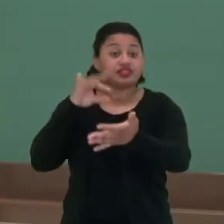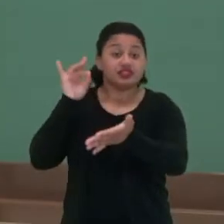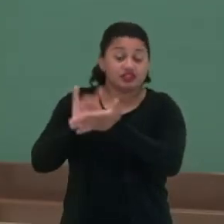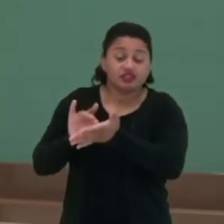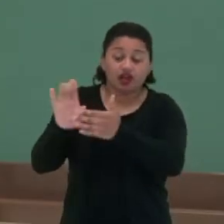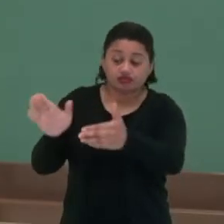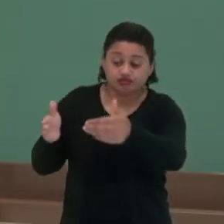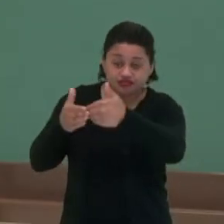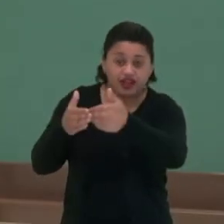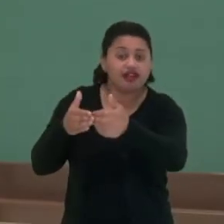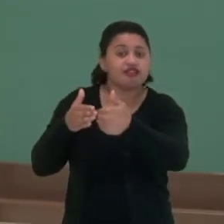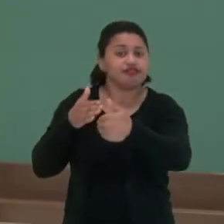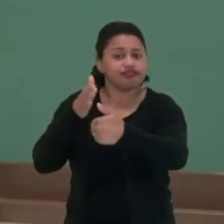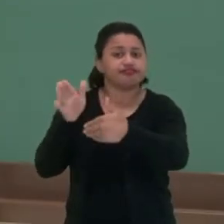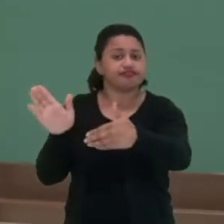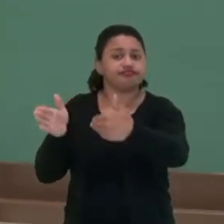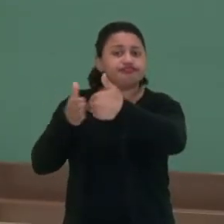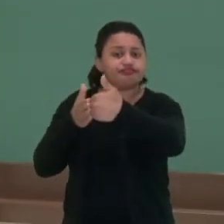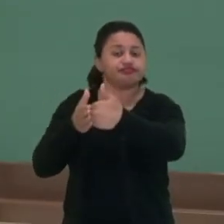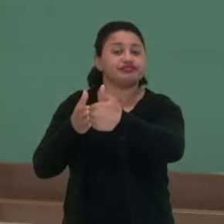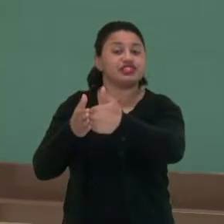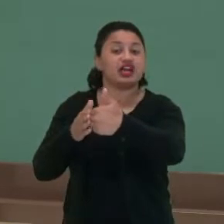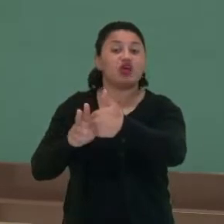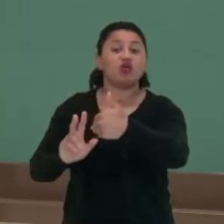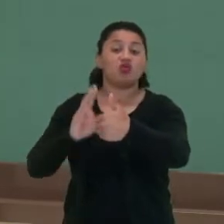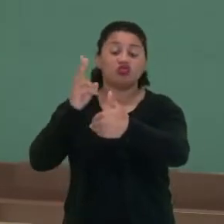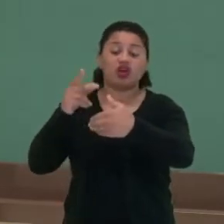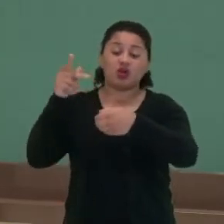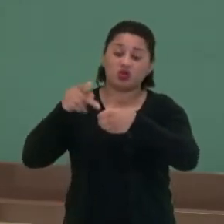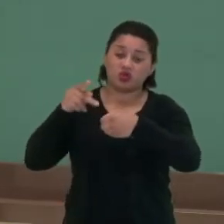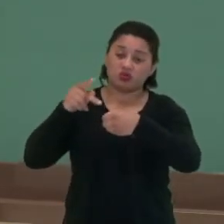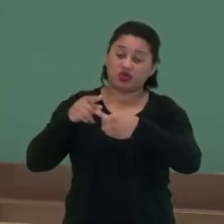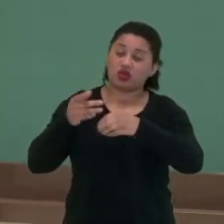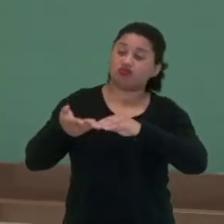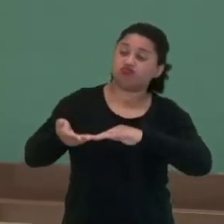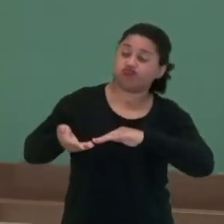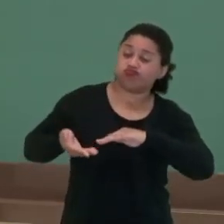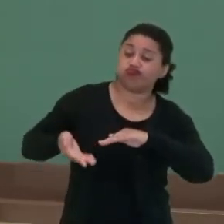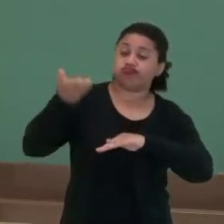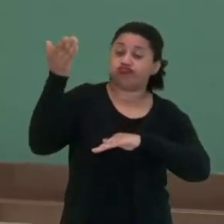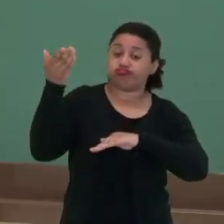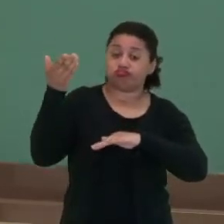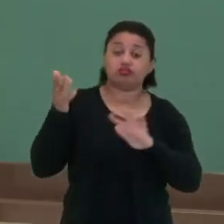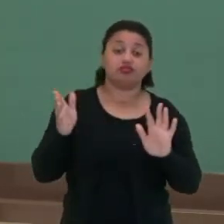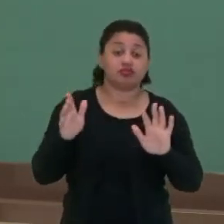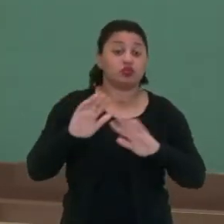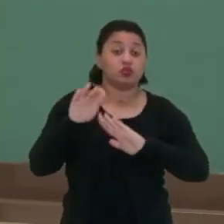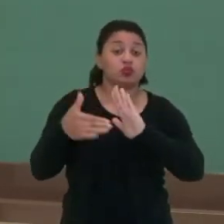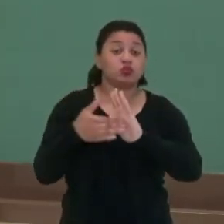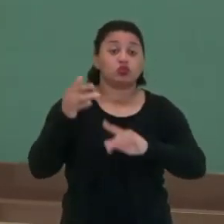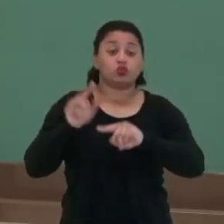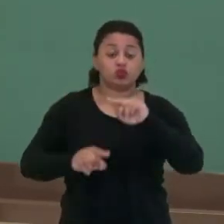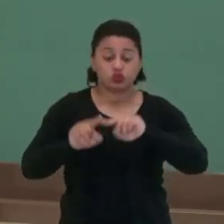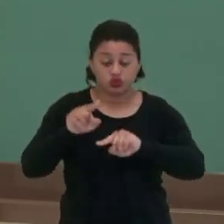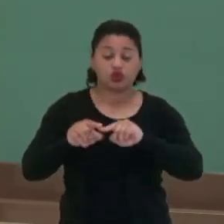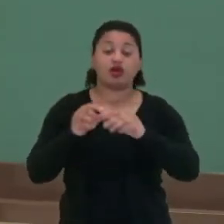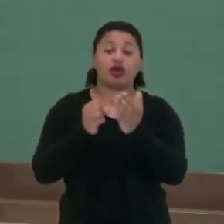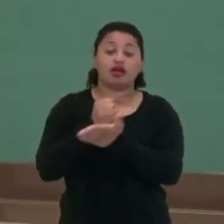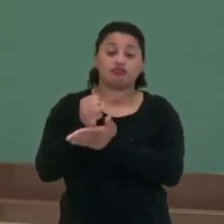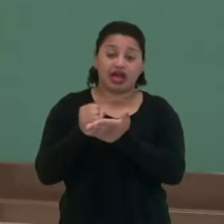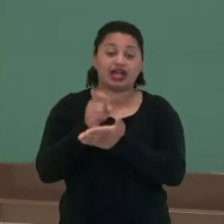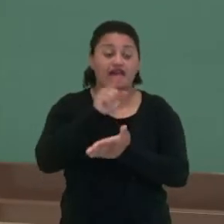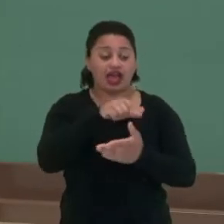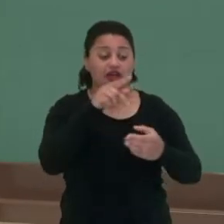efetivamente concretiza essa ação, o preço do barril de petróleo vai acabar subindo mais. E todos os produtos que são derivados do